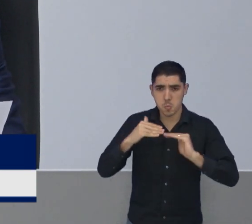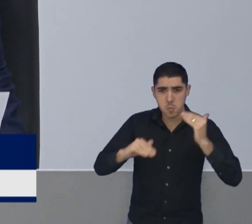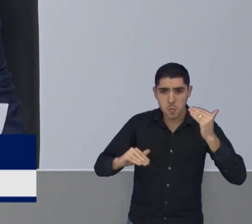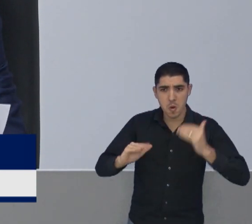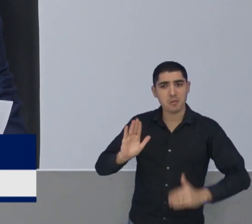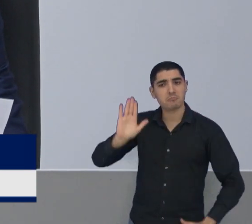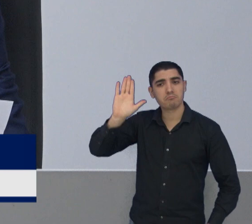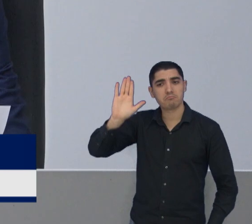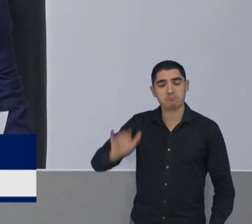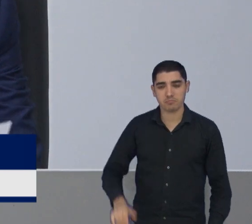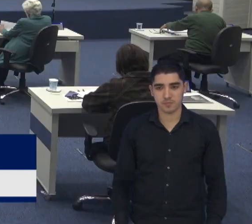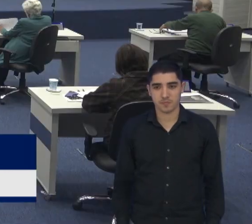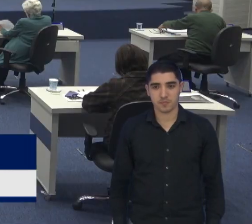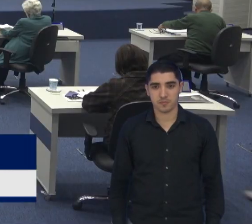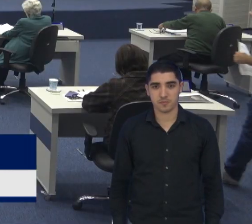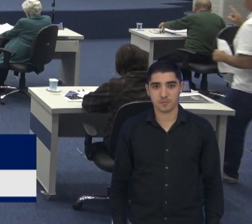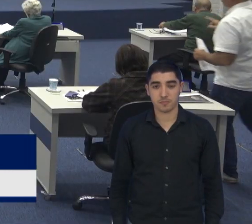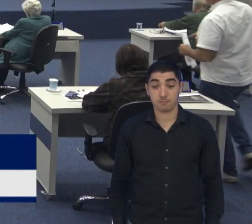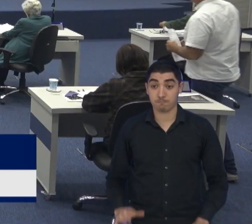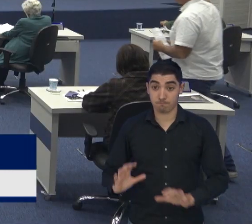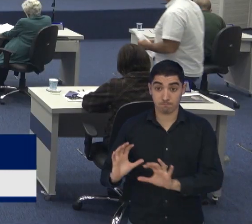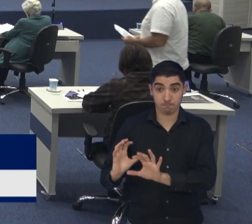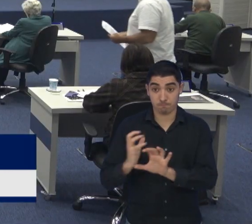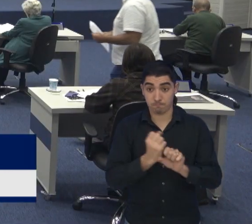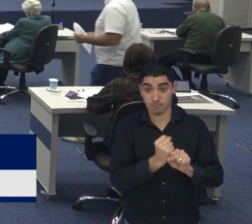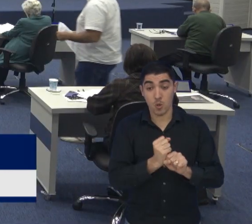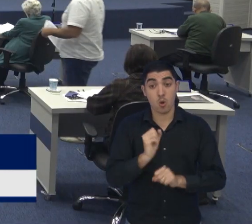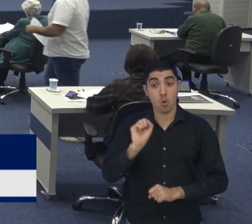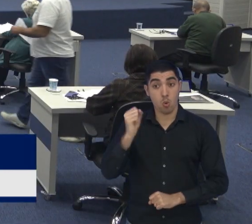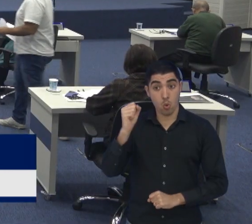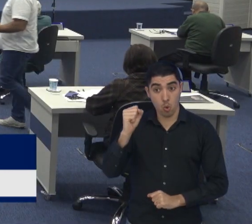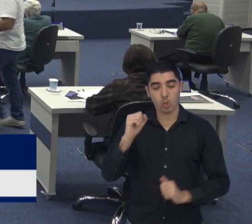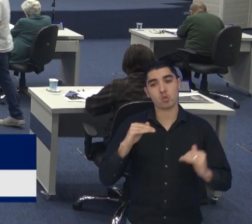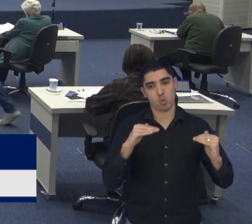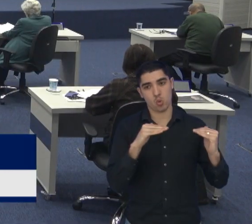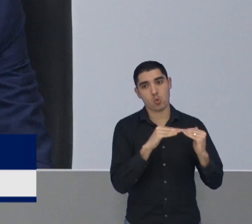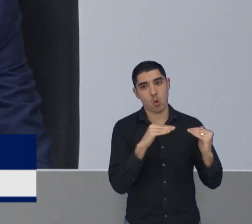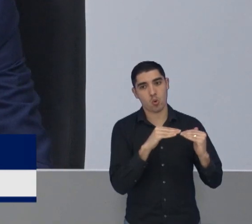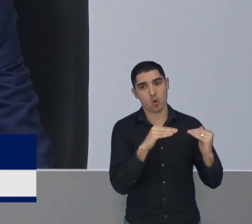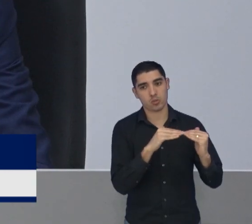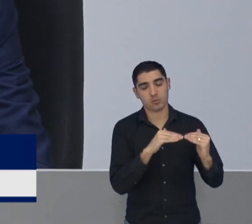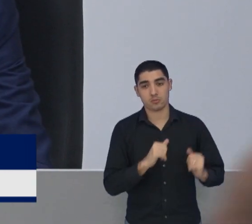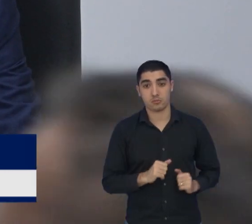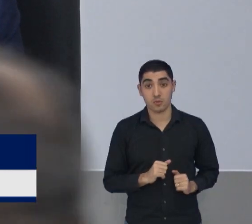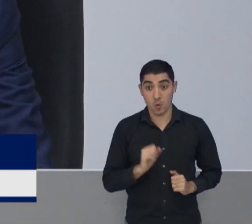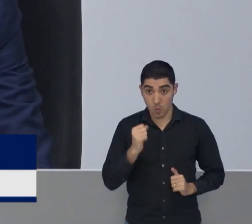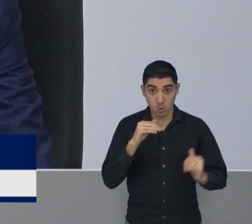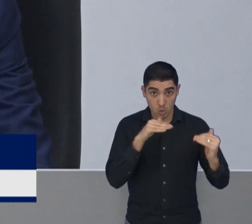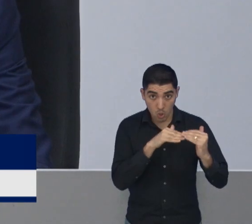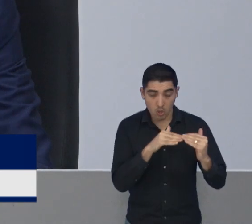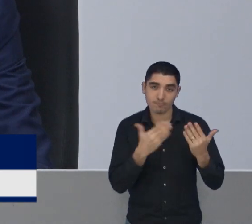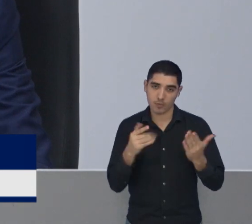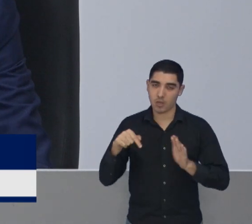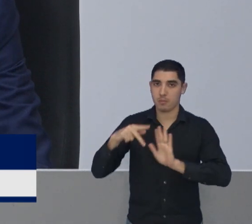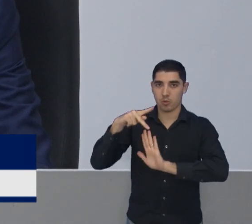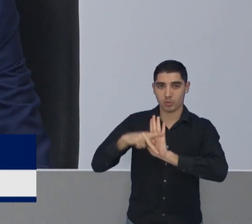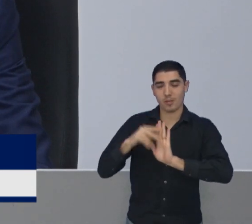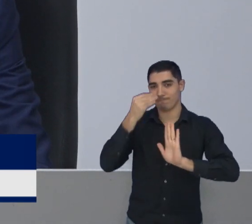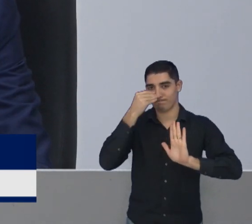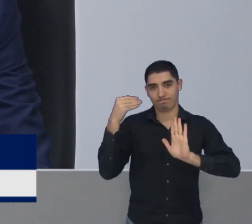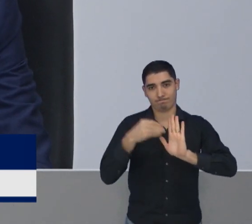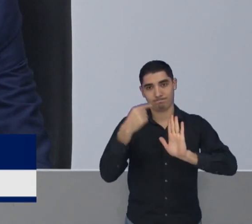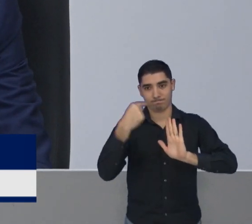estão, os contrários se manifestem. São 8 votos favoráveis, senhor presidente. Com 8 votos favoráveis, o projeto está